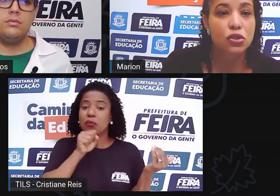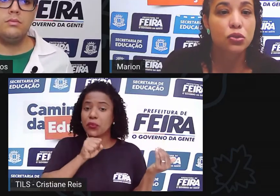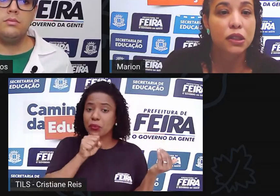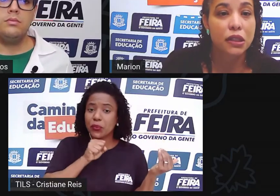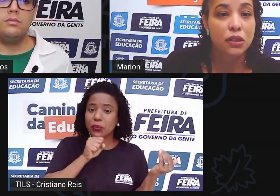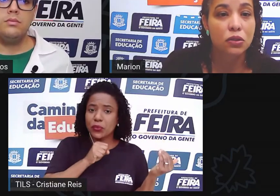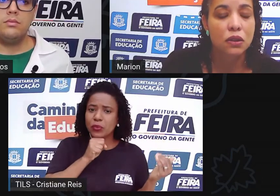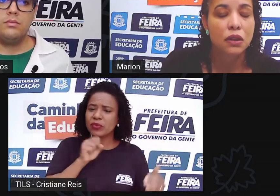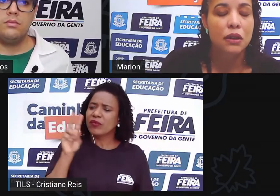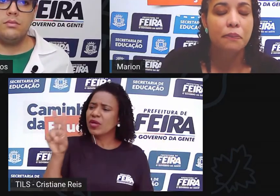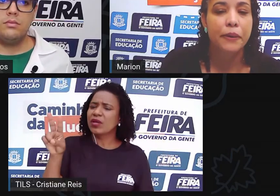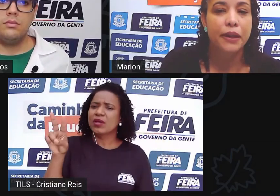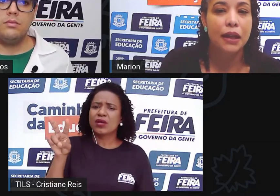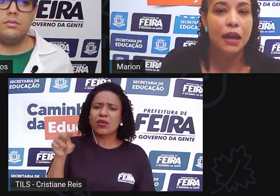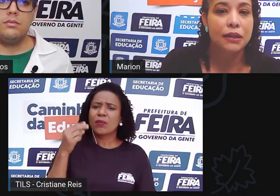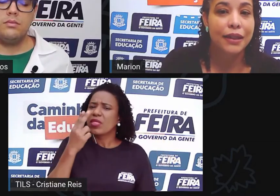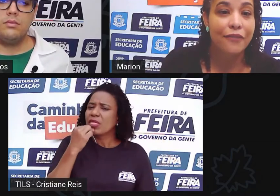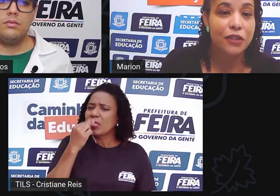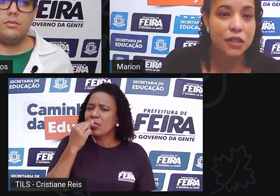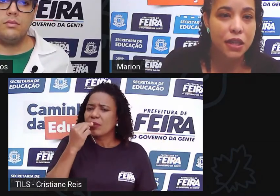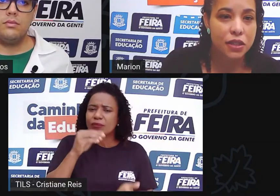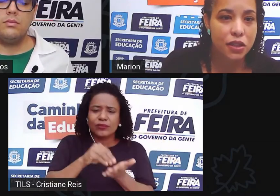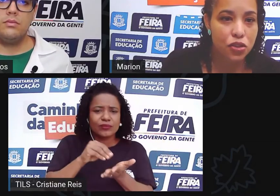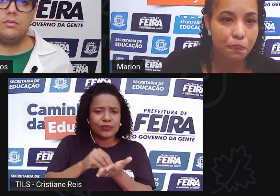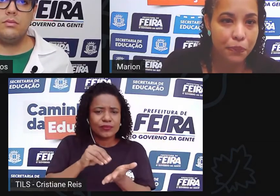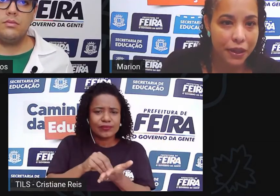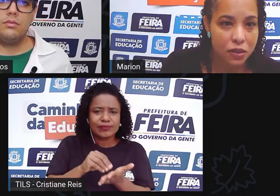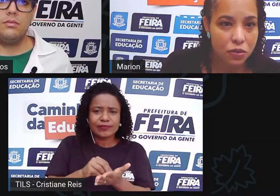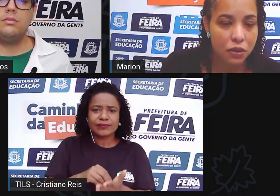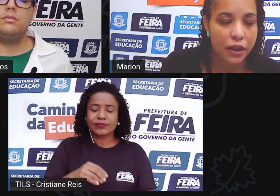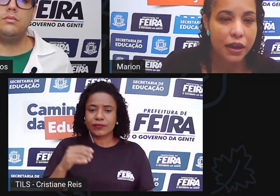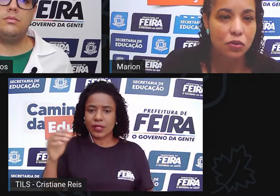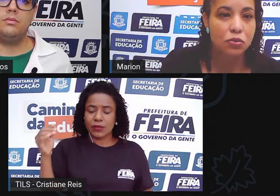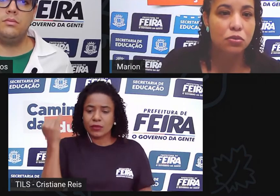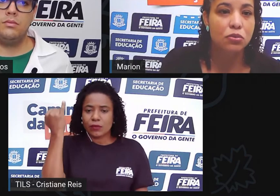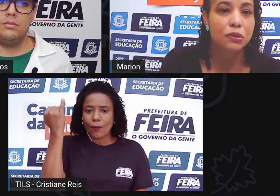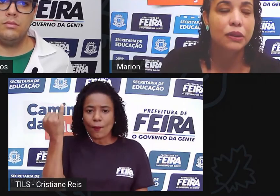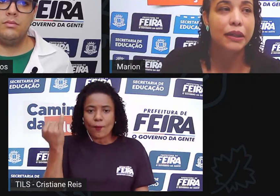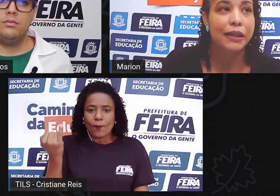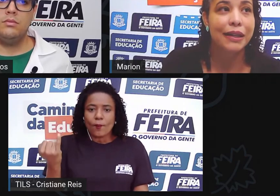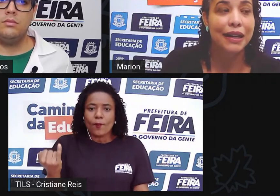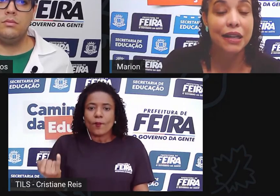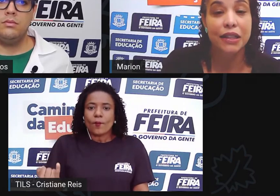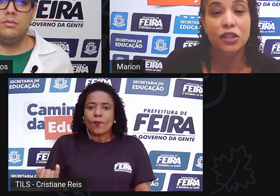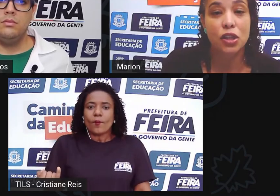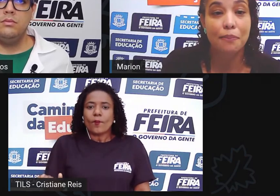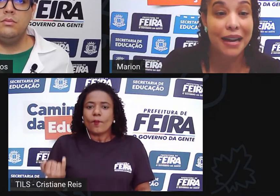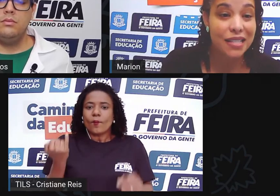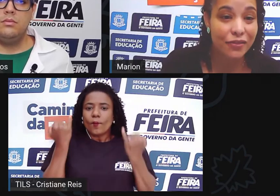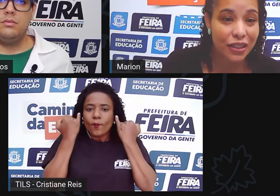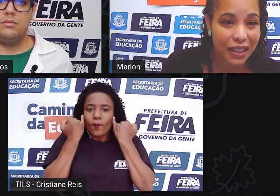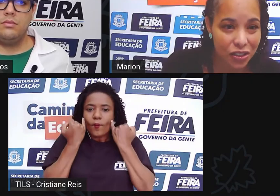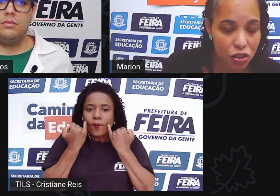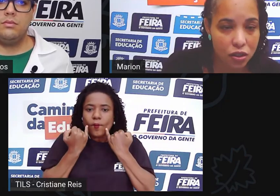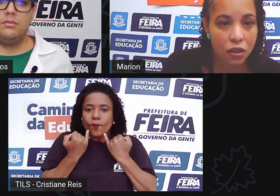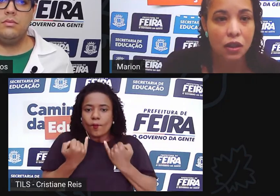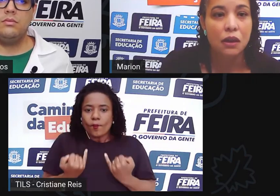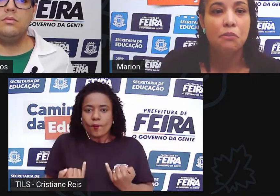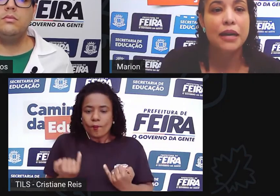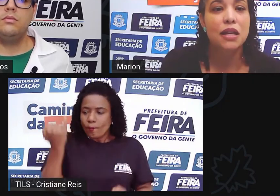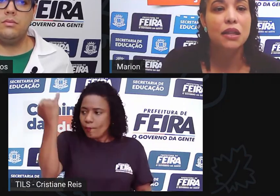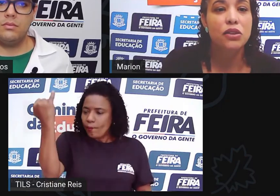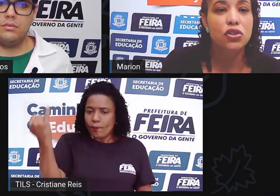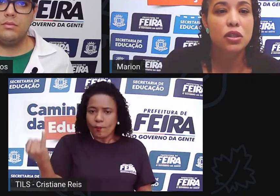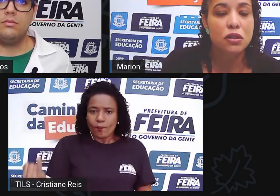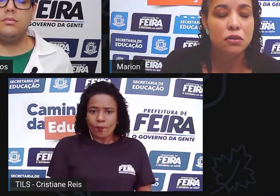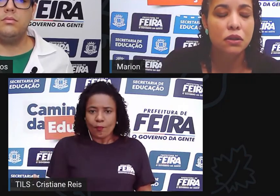está desnutrido pela deficiência de peso. É a característica mais evidente.